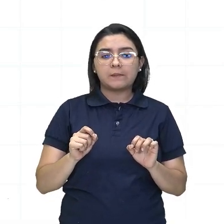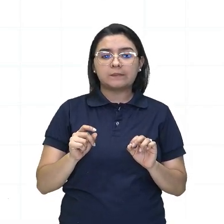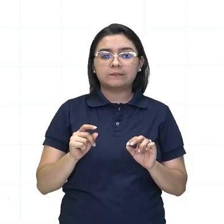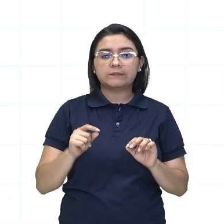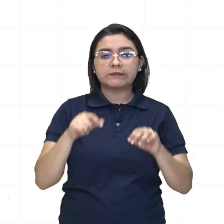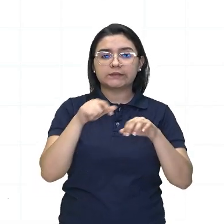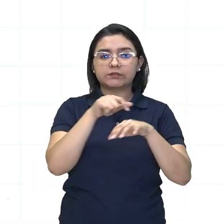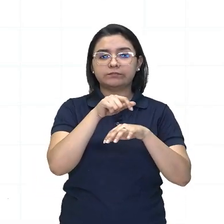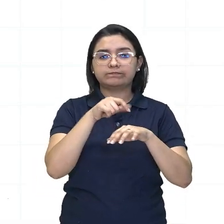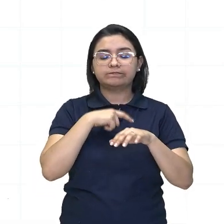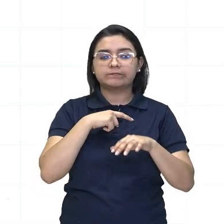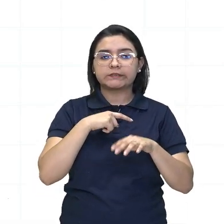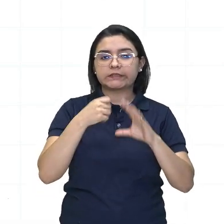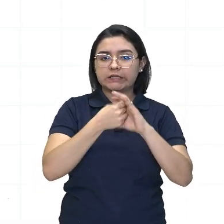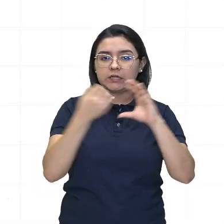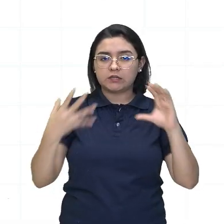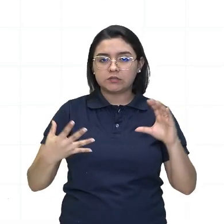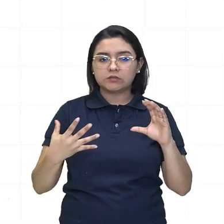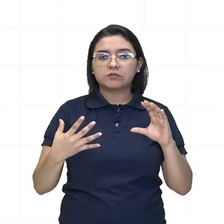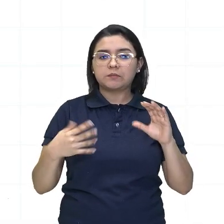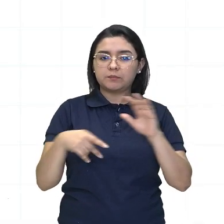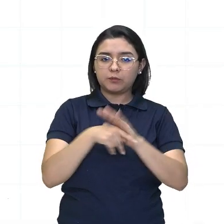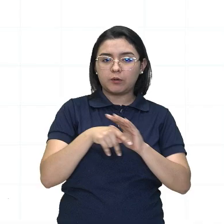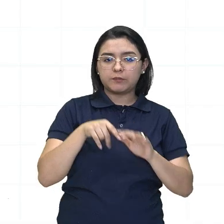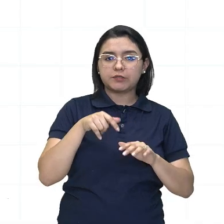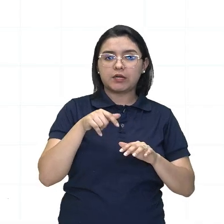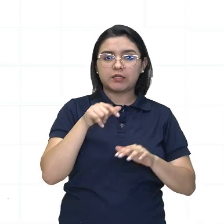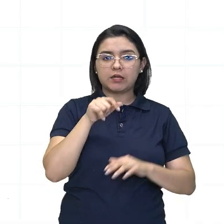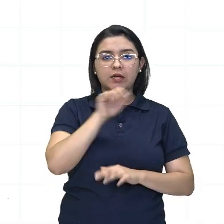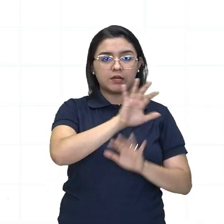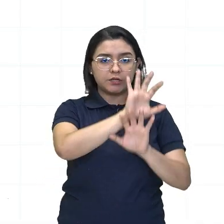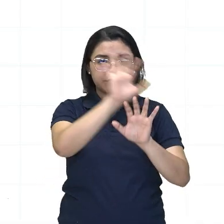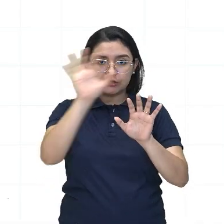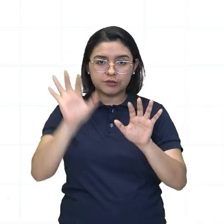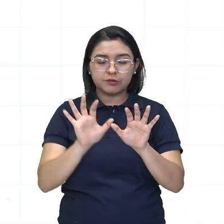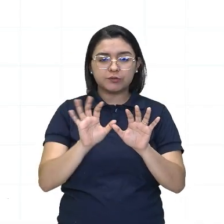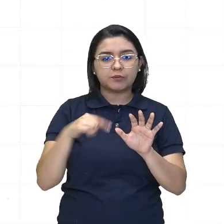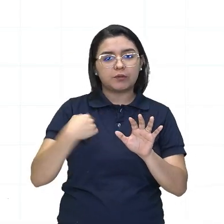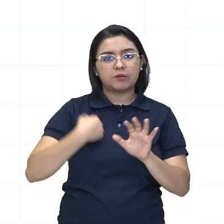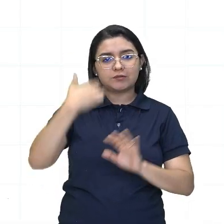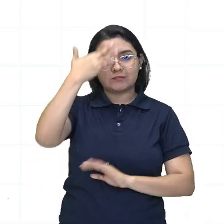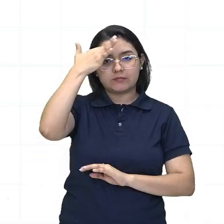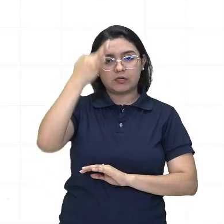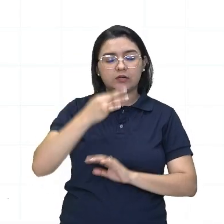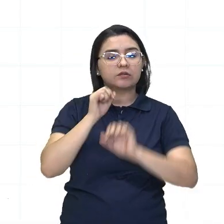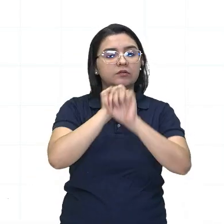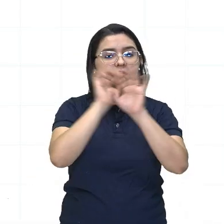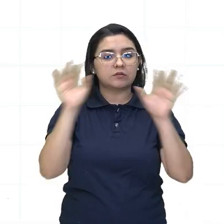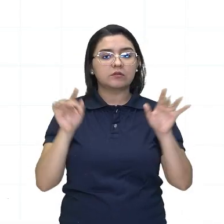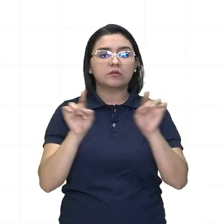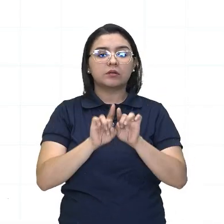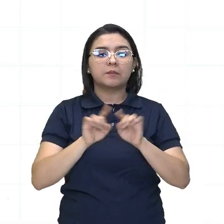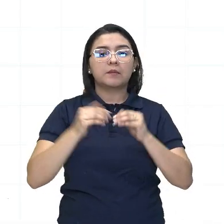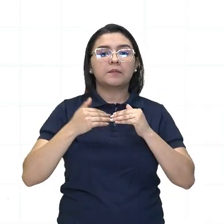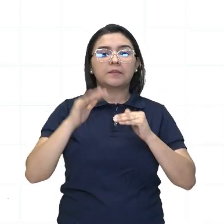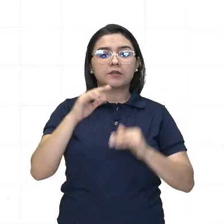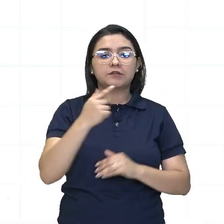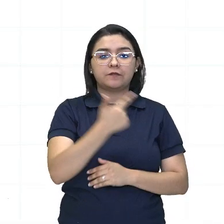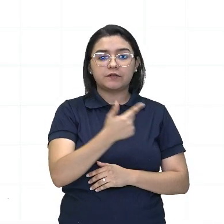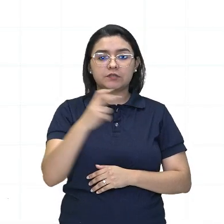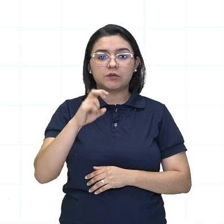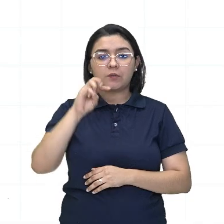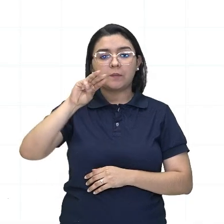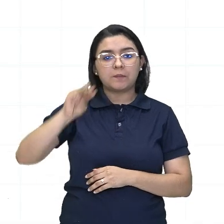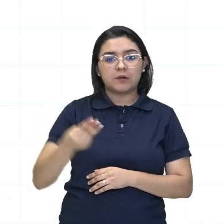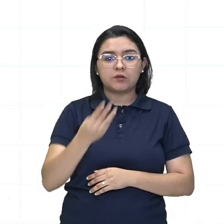dessas características de cada uma dessas regiões, certo? Apenas para a gente compreender. E mais de 25 milhões de